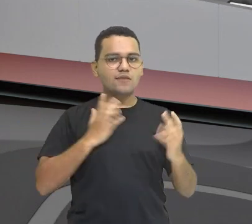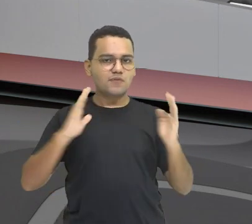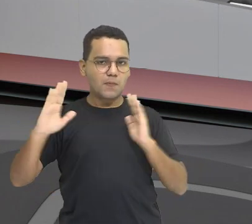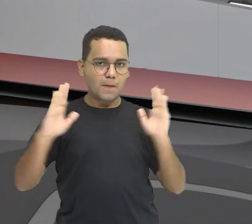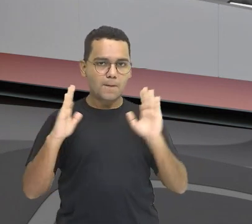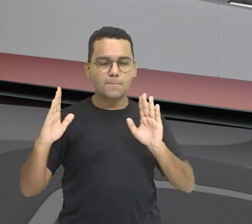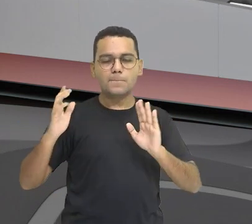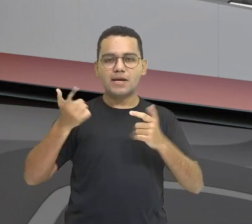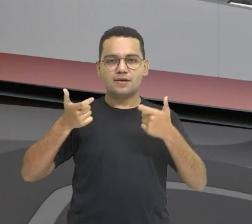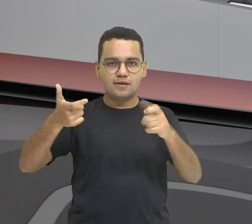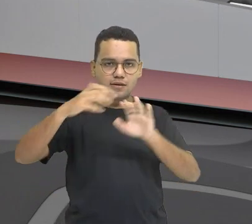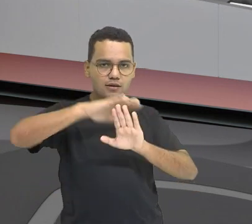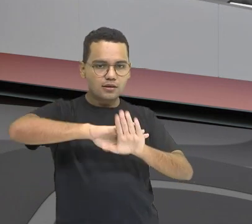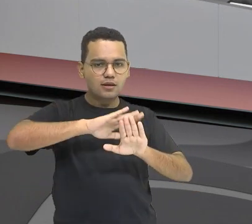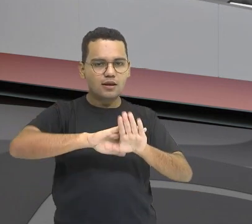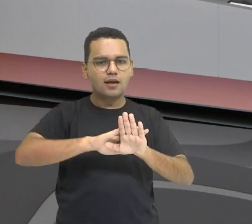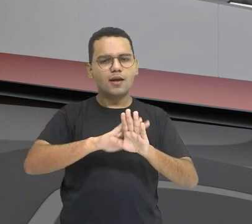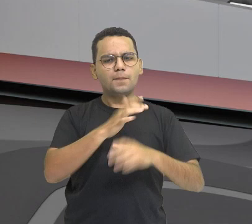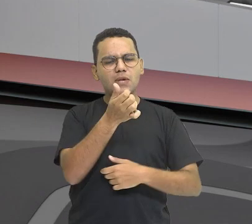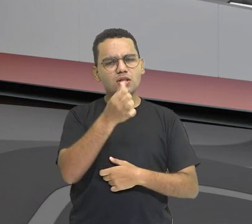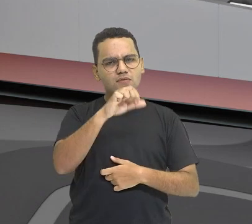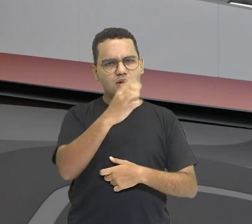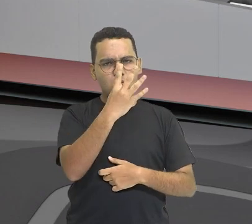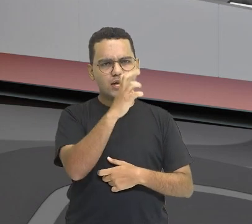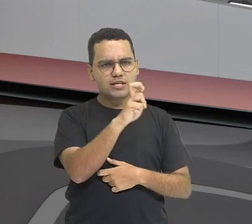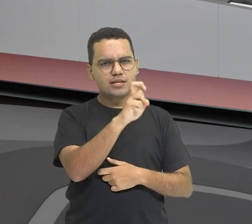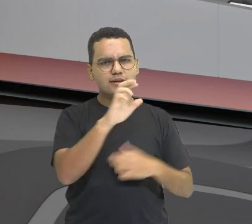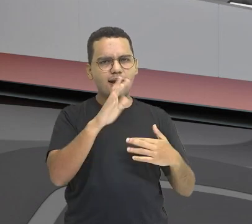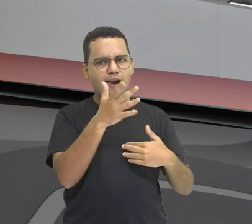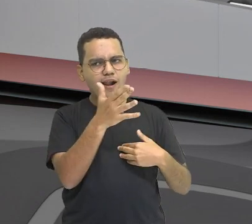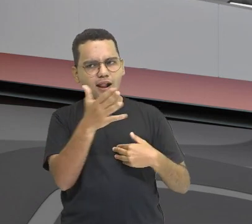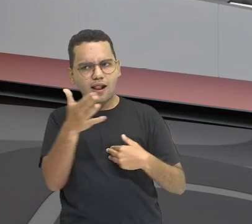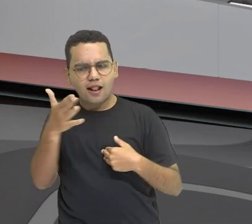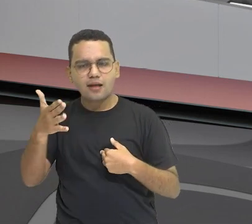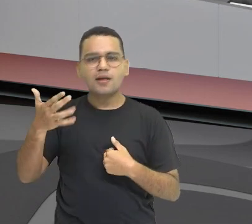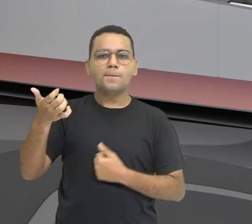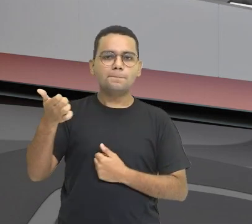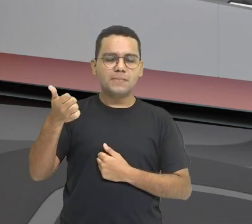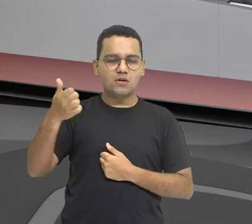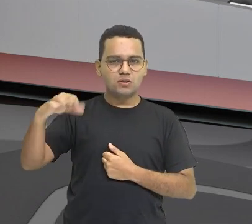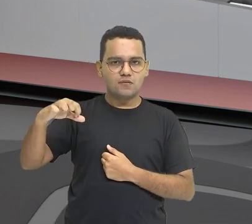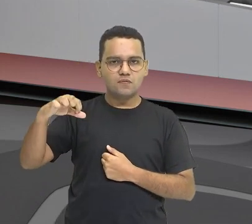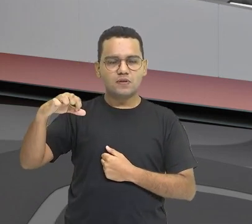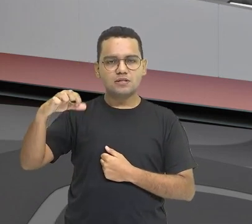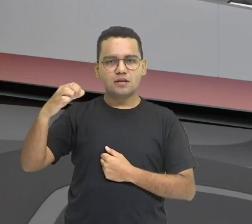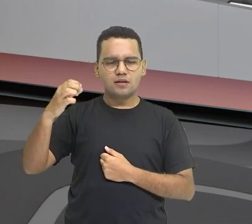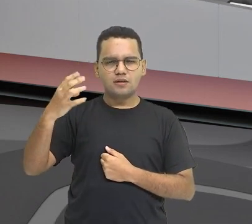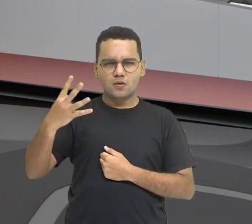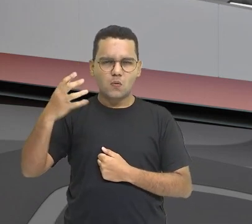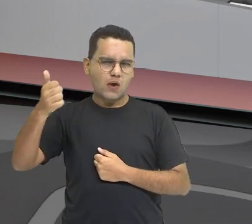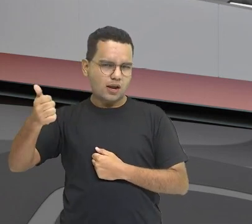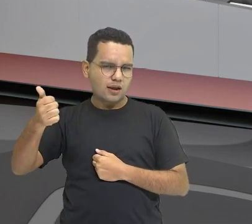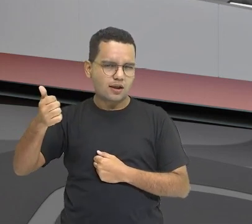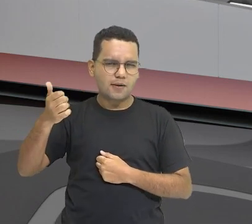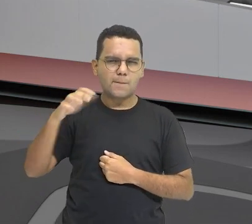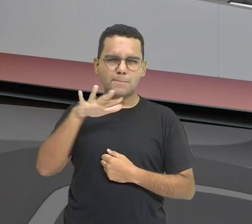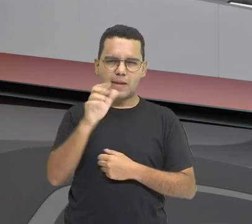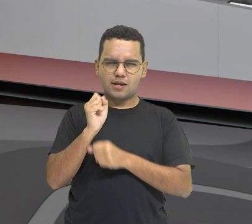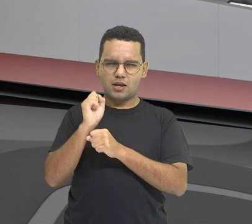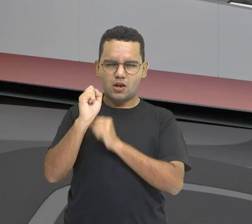vai mais ou menos de 1945 até 1991, tá bom? Portanto, ali em torno de 46